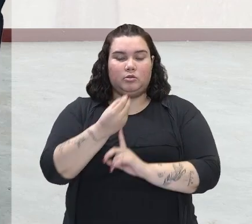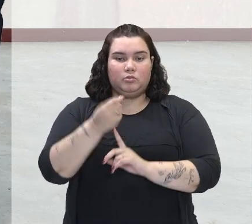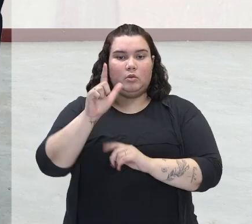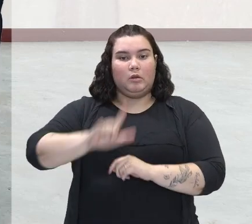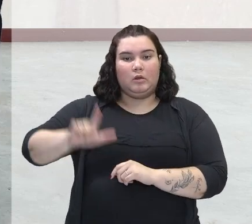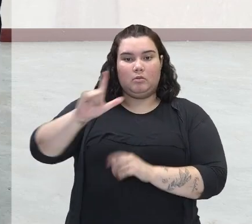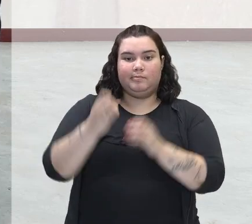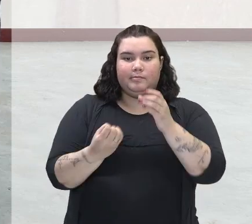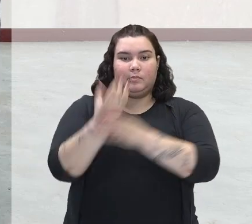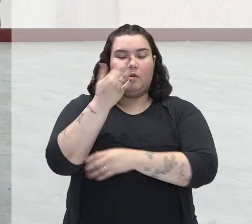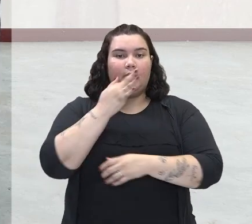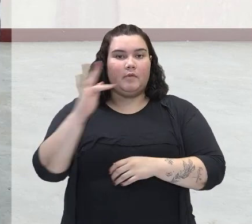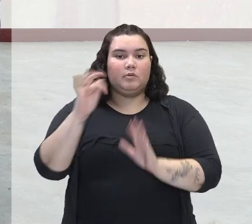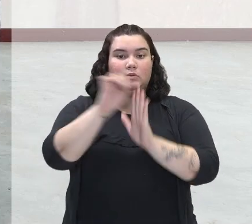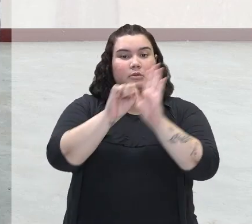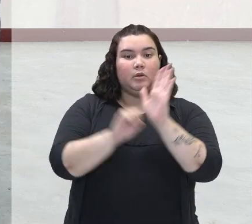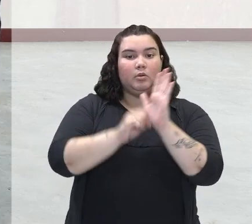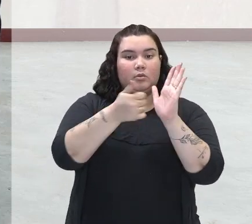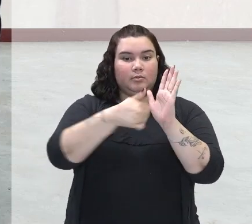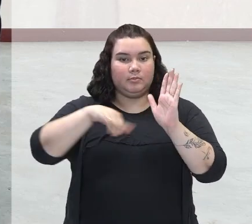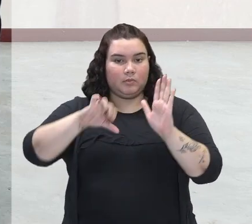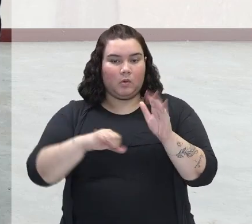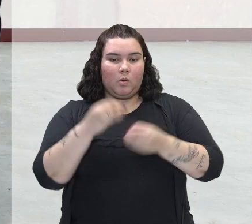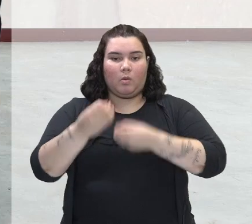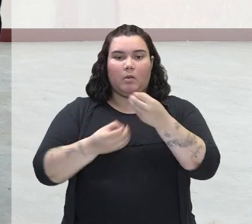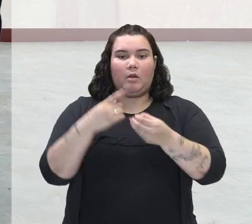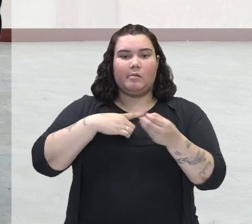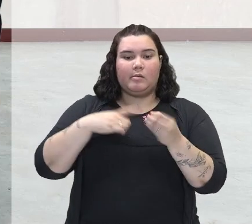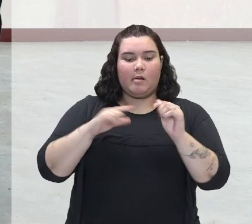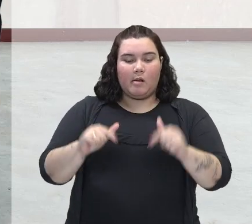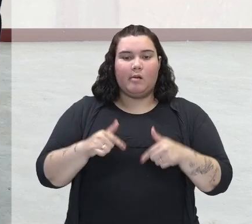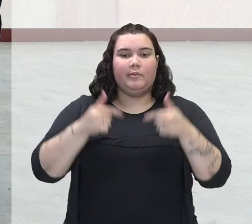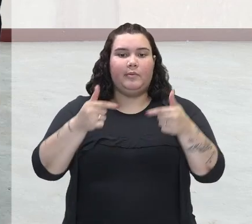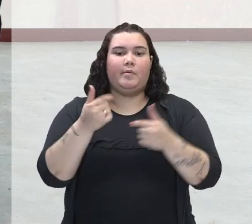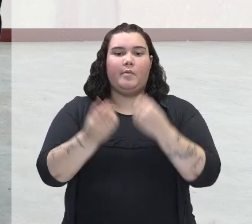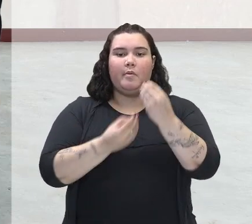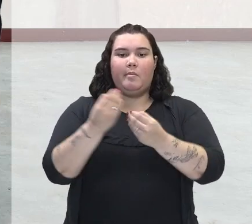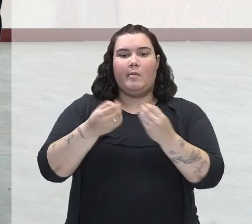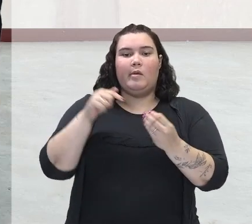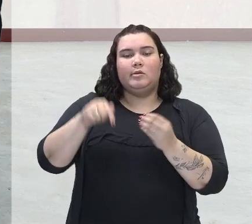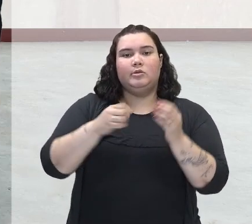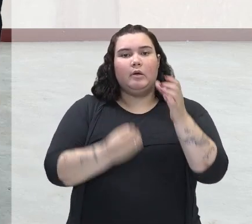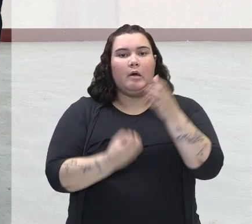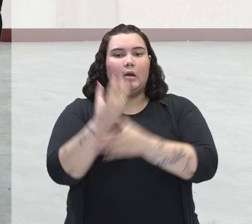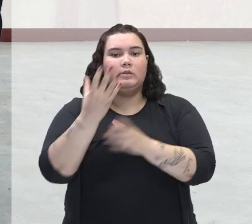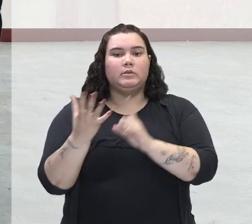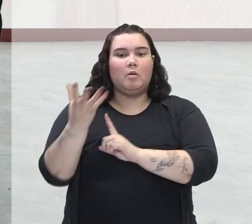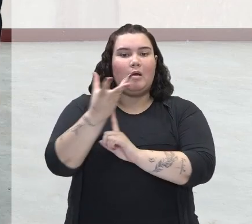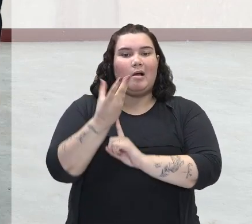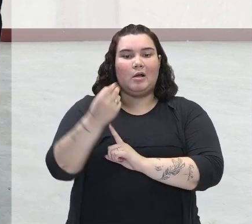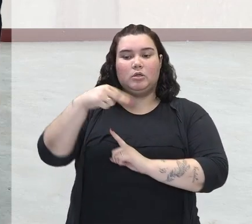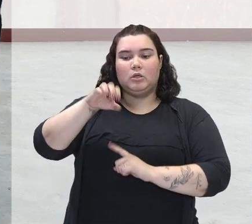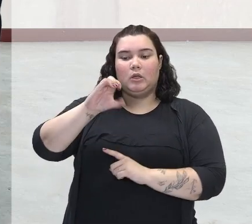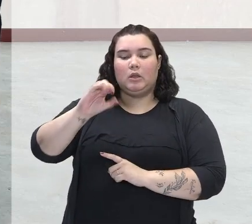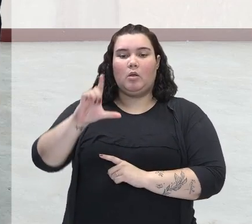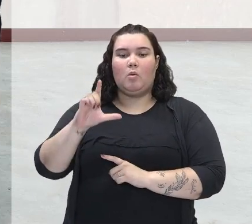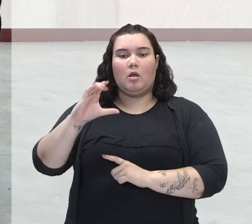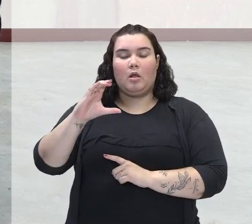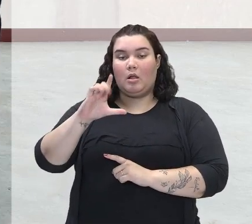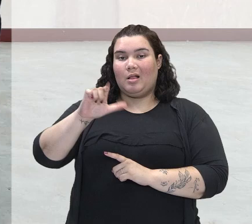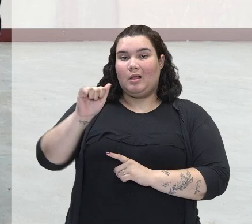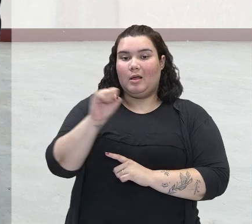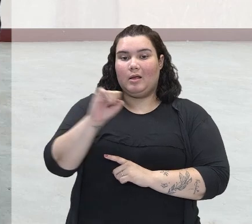na França em meados do século XIX, como reação às formulações da arte neoclássica, que